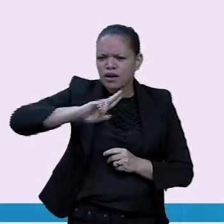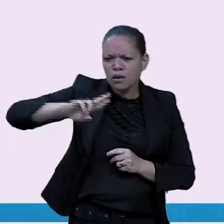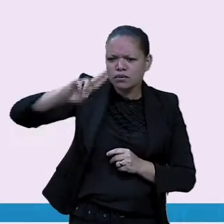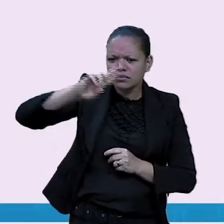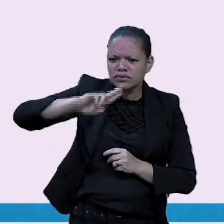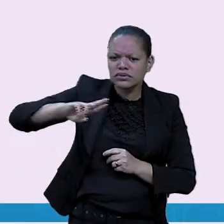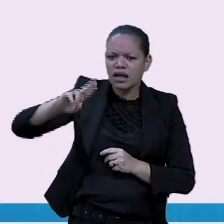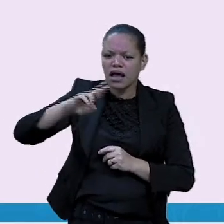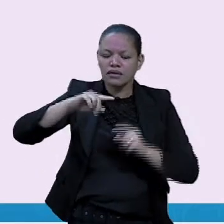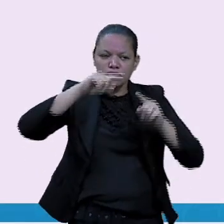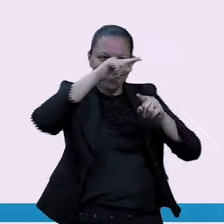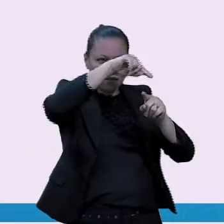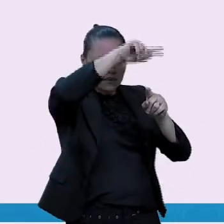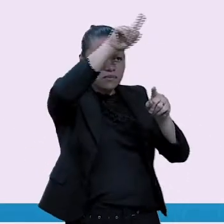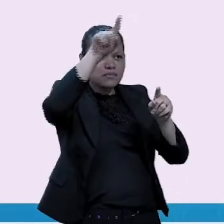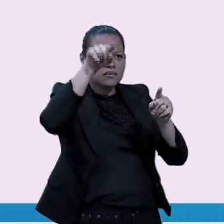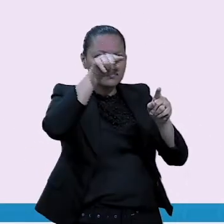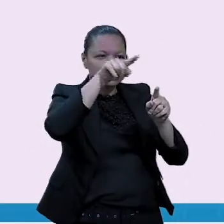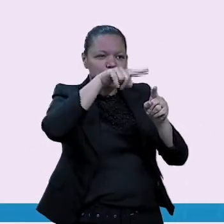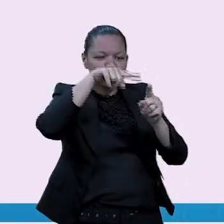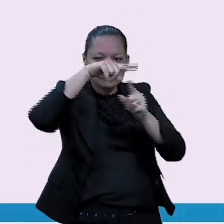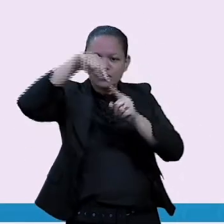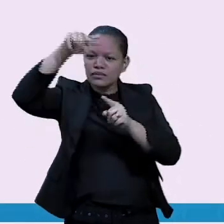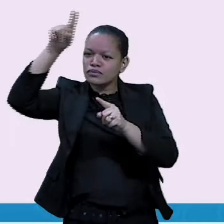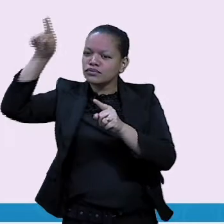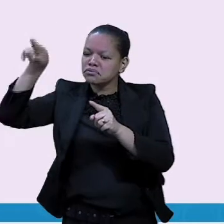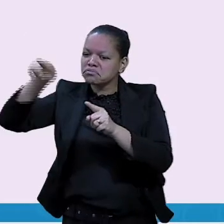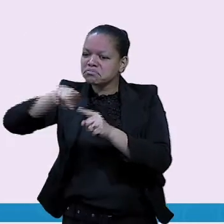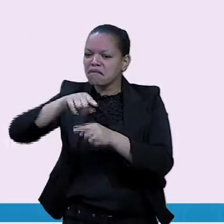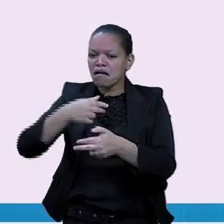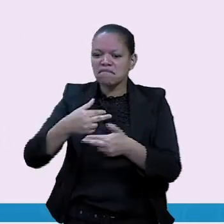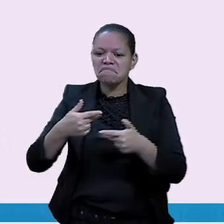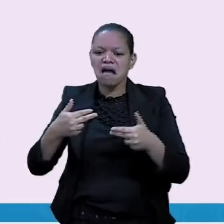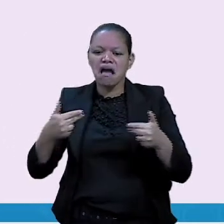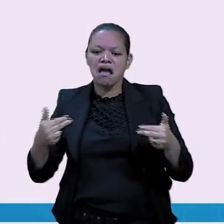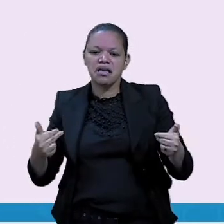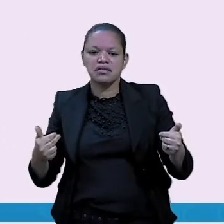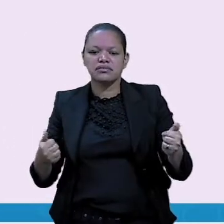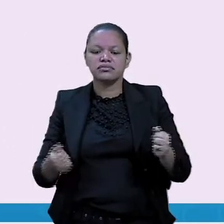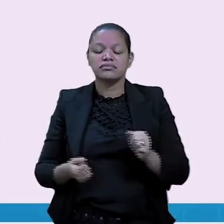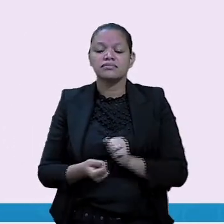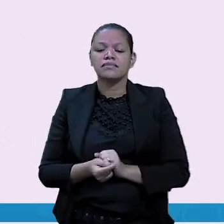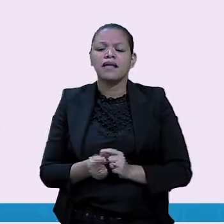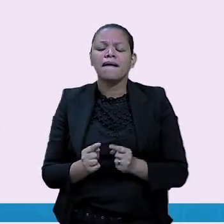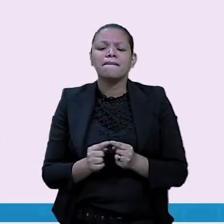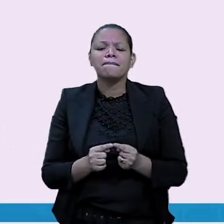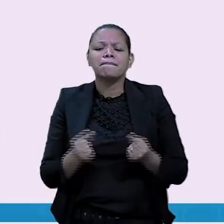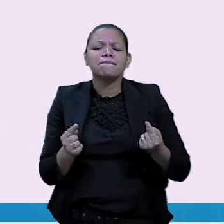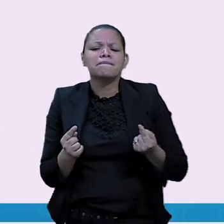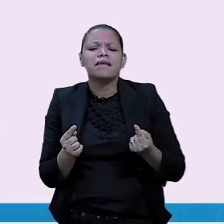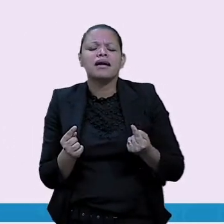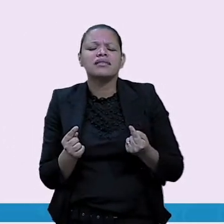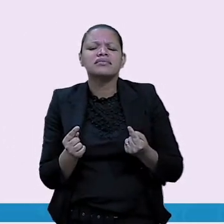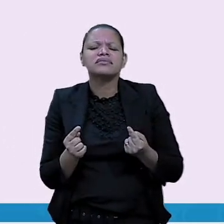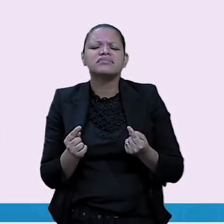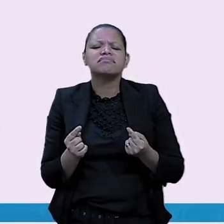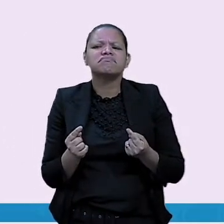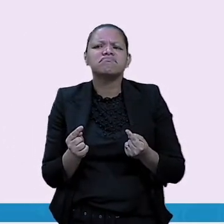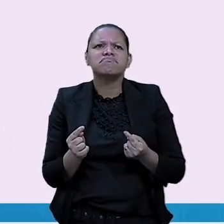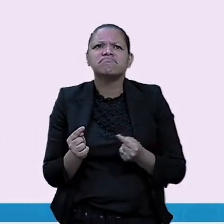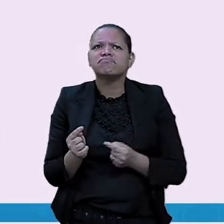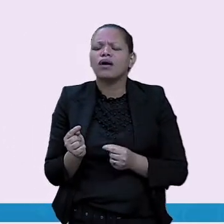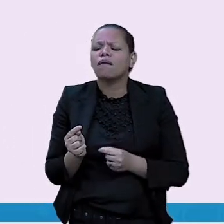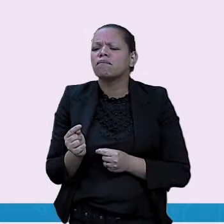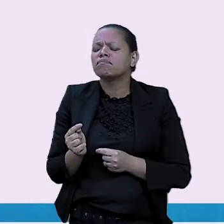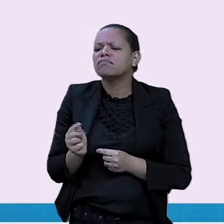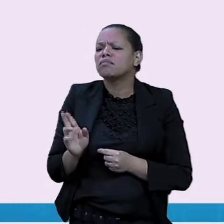dos balões que aparecem na tirinha. Professora, para que serve o balão de fala? Ó,